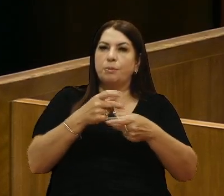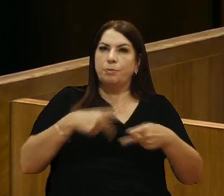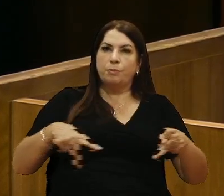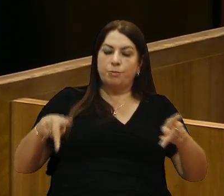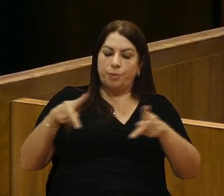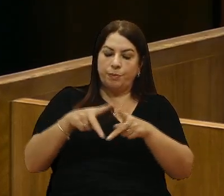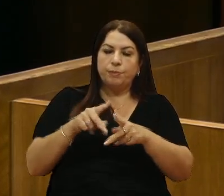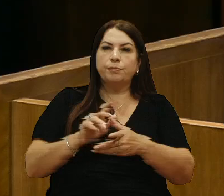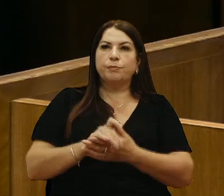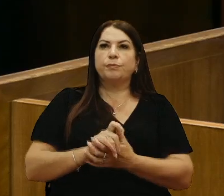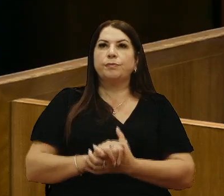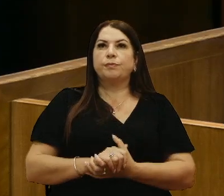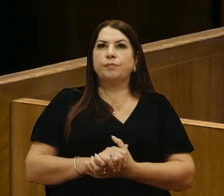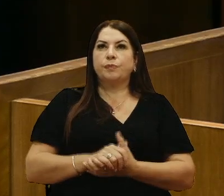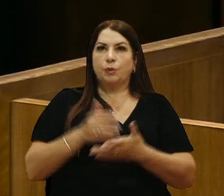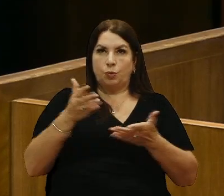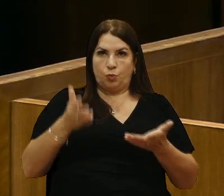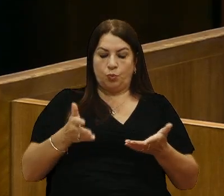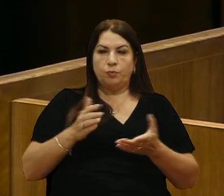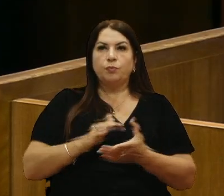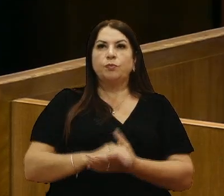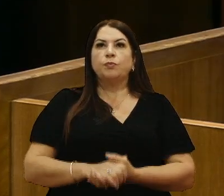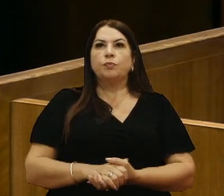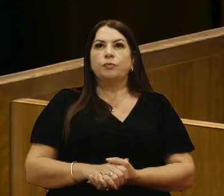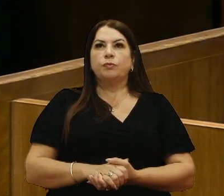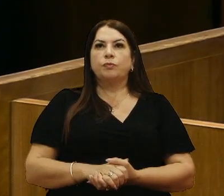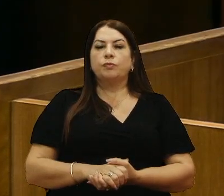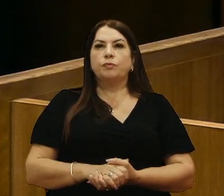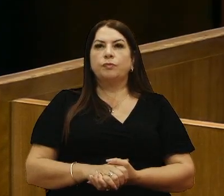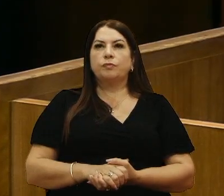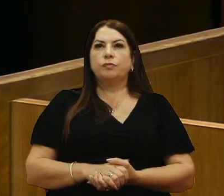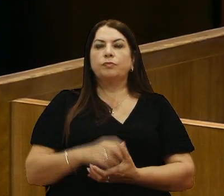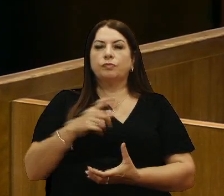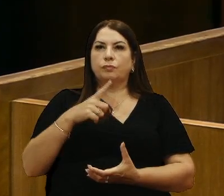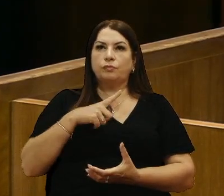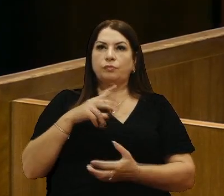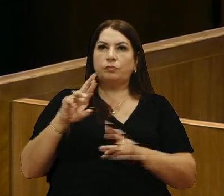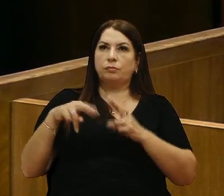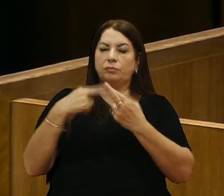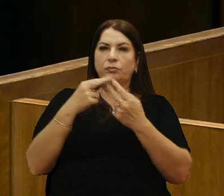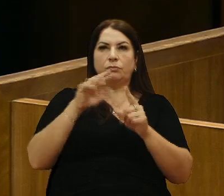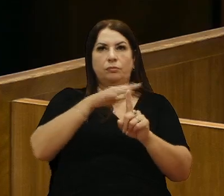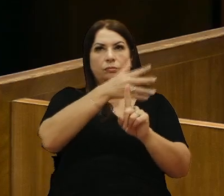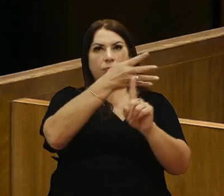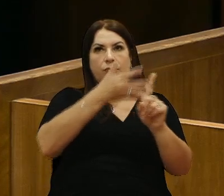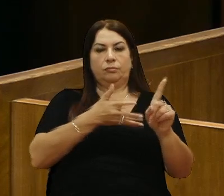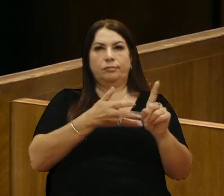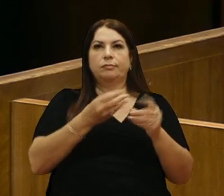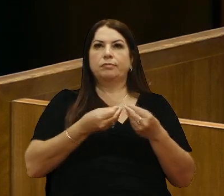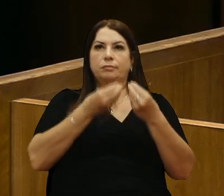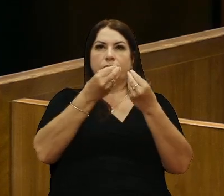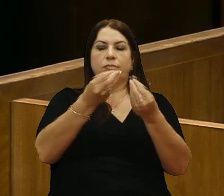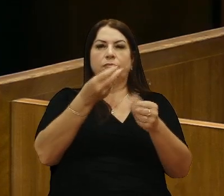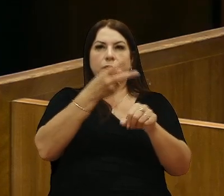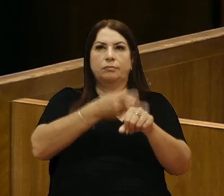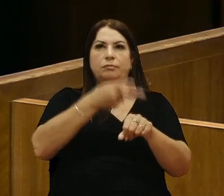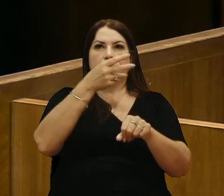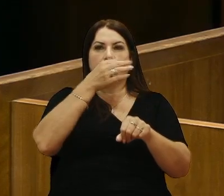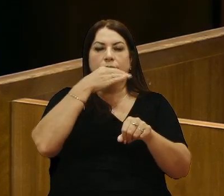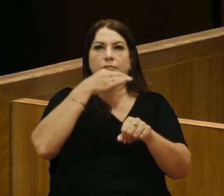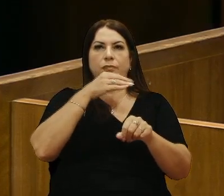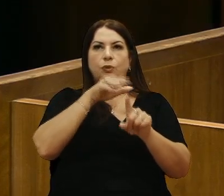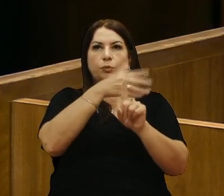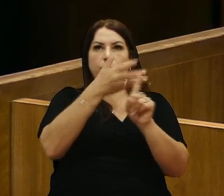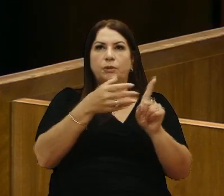população. Hoje, inclusive, teremos uma sessão solene de entrega do Prêmio Caxias em homenagem